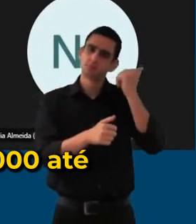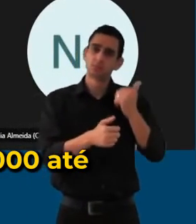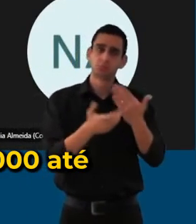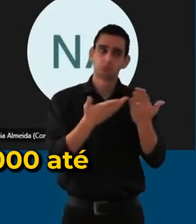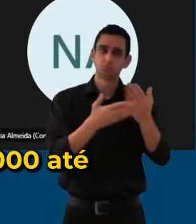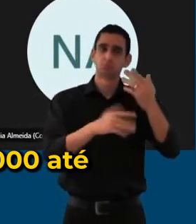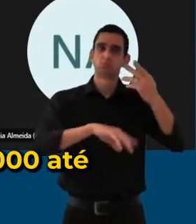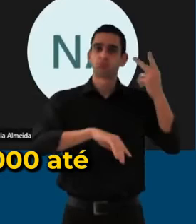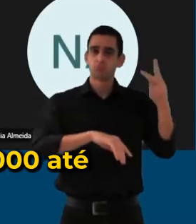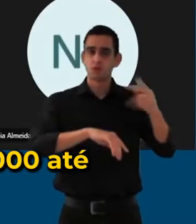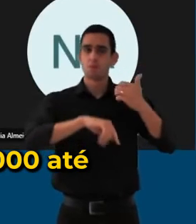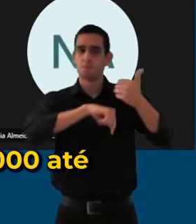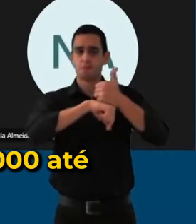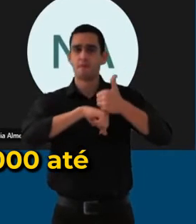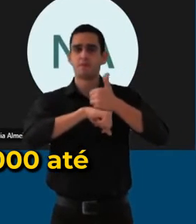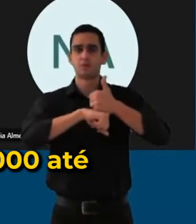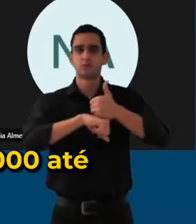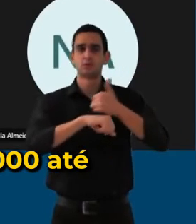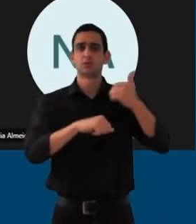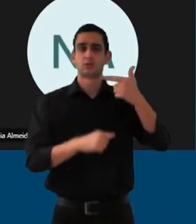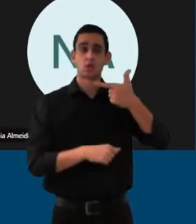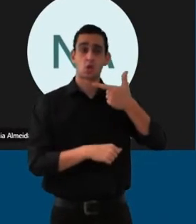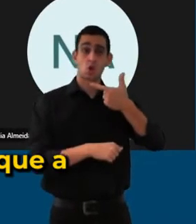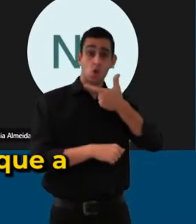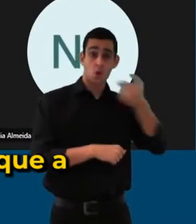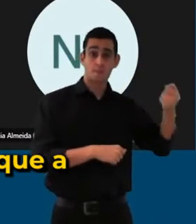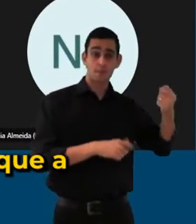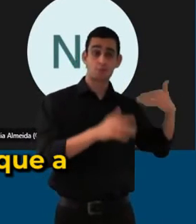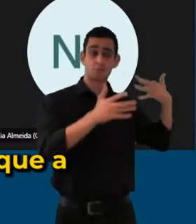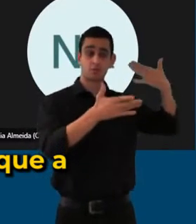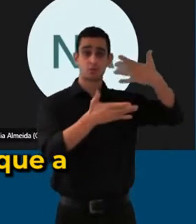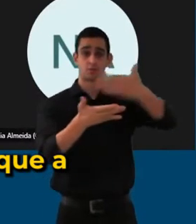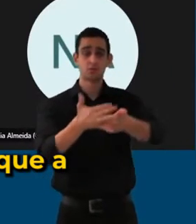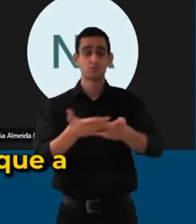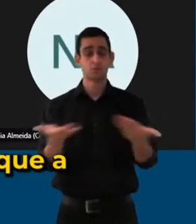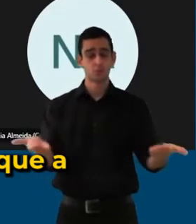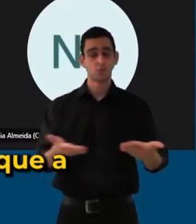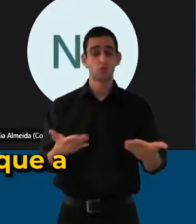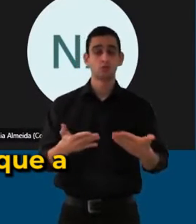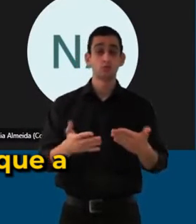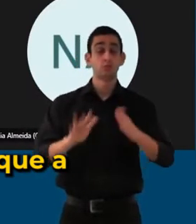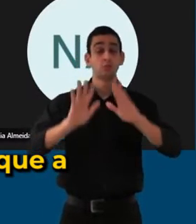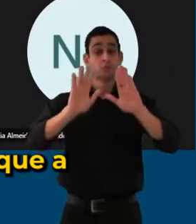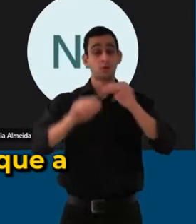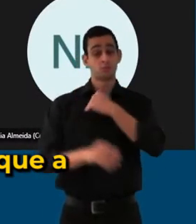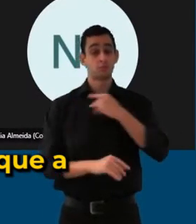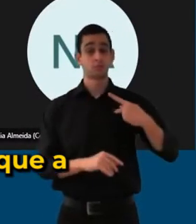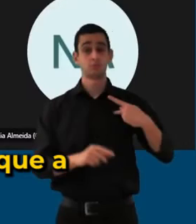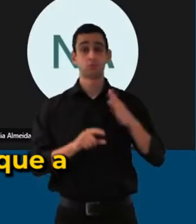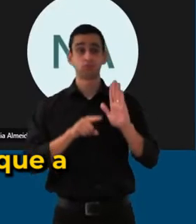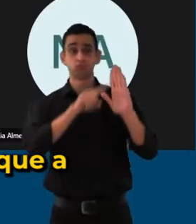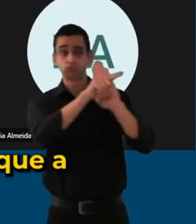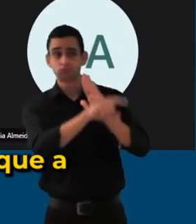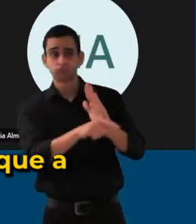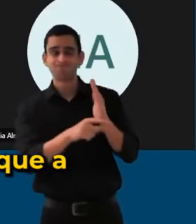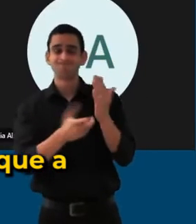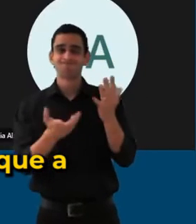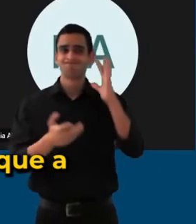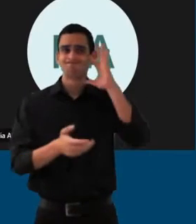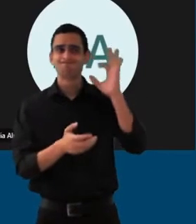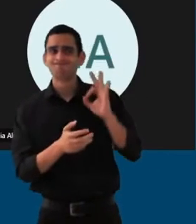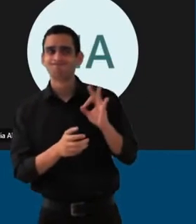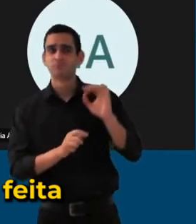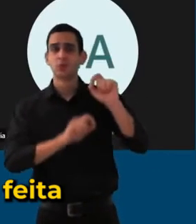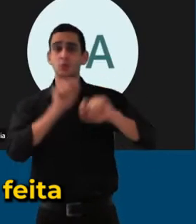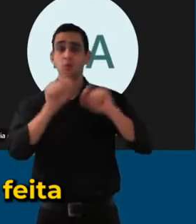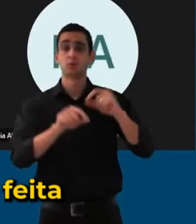os documentos desde 2000 até agora. O que o Ministério Público tem discutido é que a licença foi muito